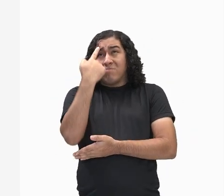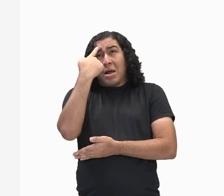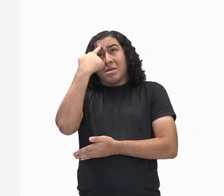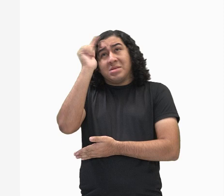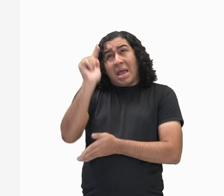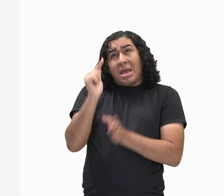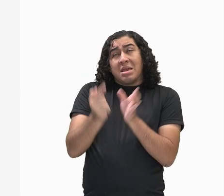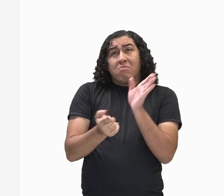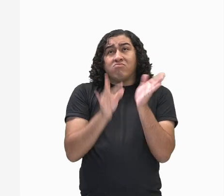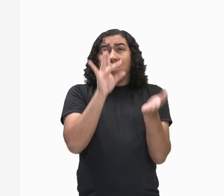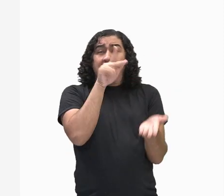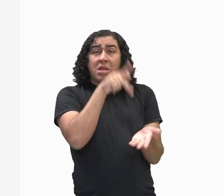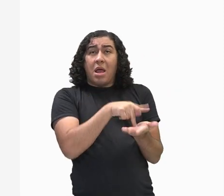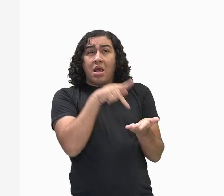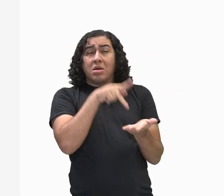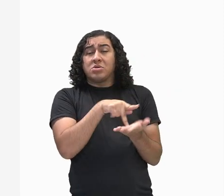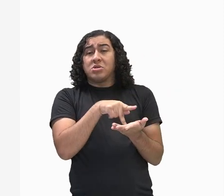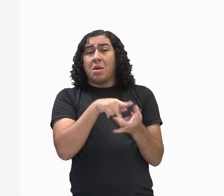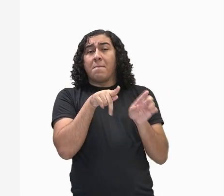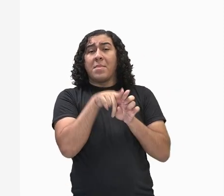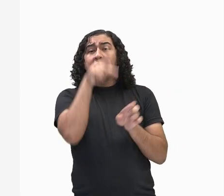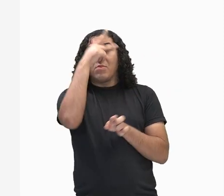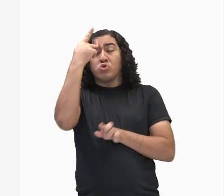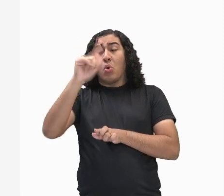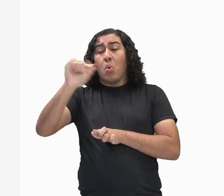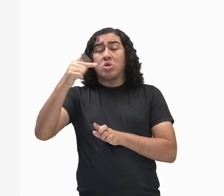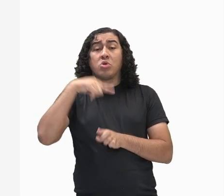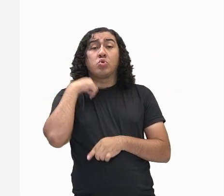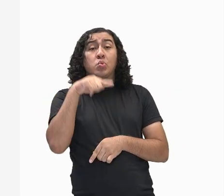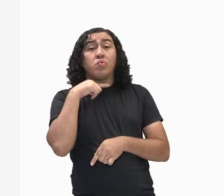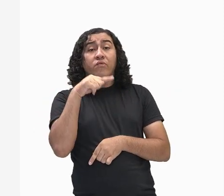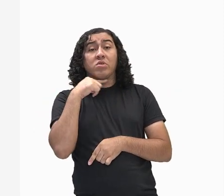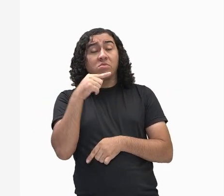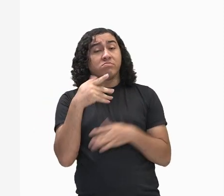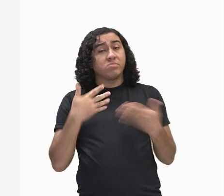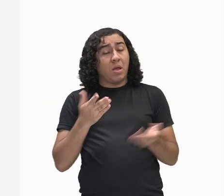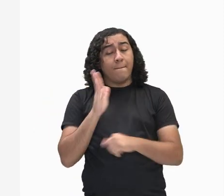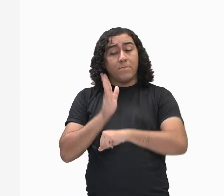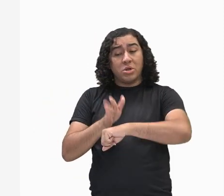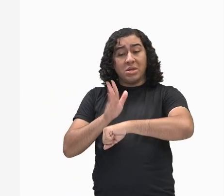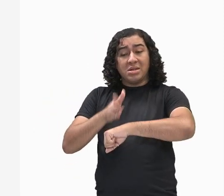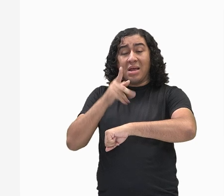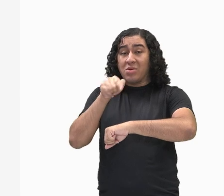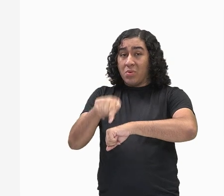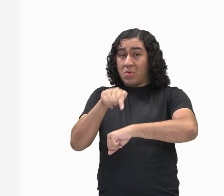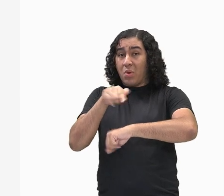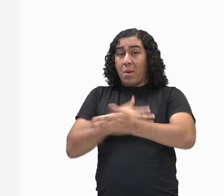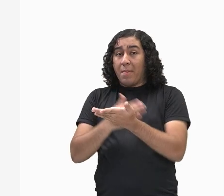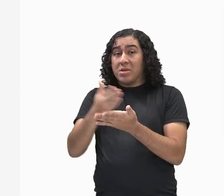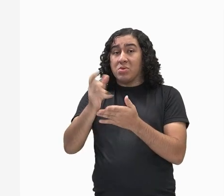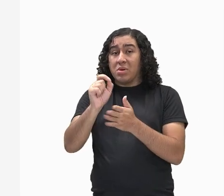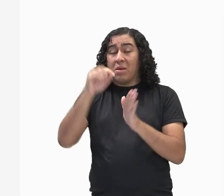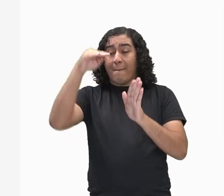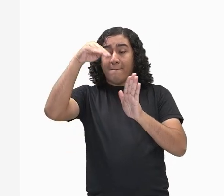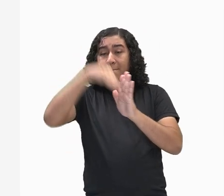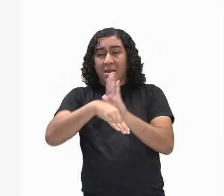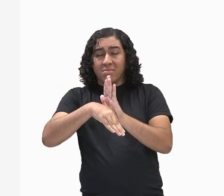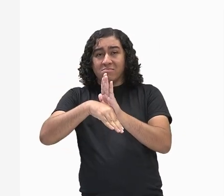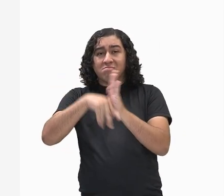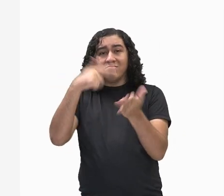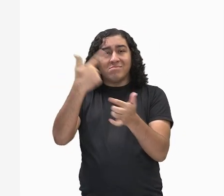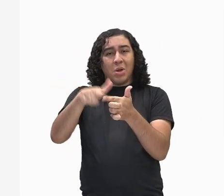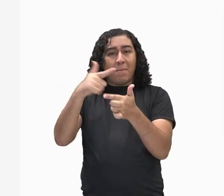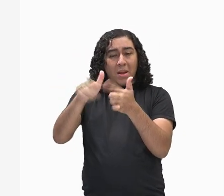vezes. Então, começa a ser questionado isso daí. A modernidade, então, vai entrar o quê, gente? Ela vai entrar em